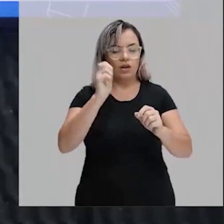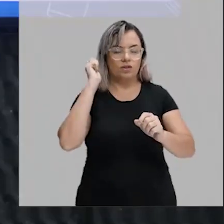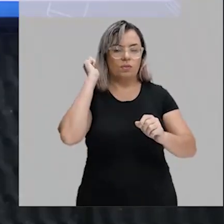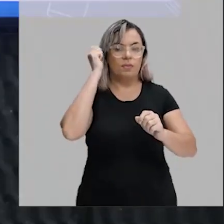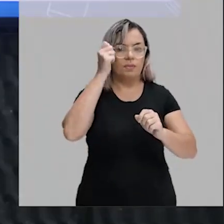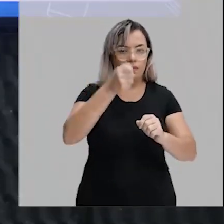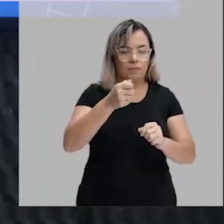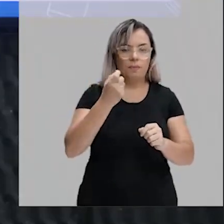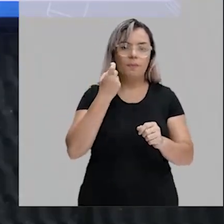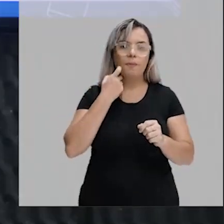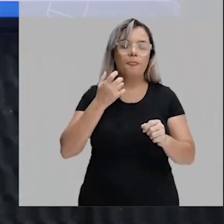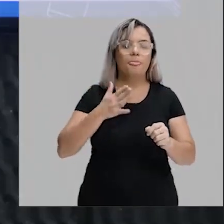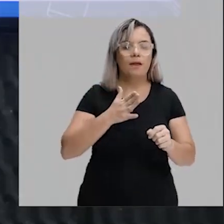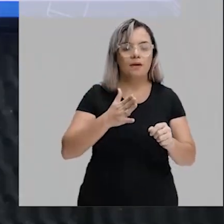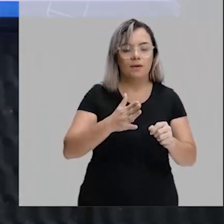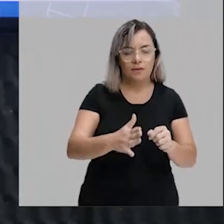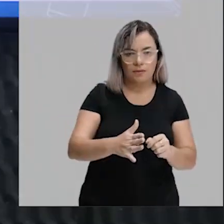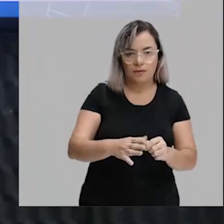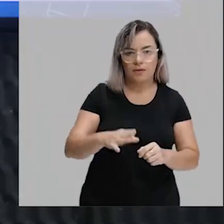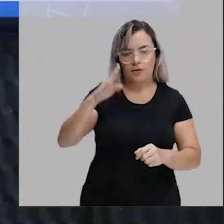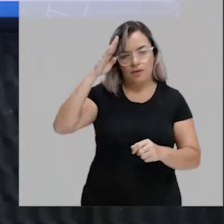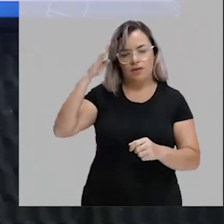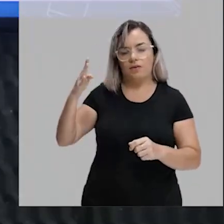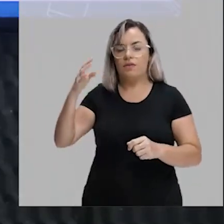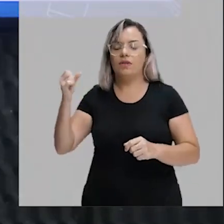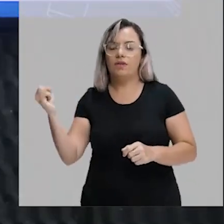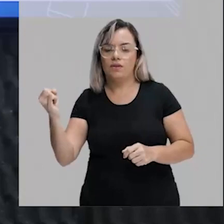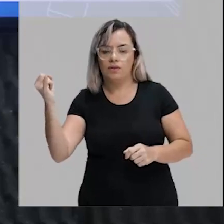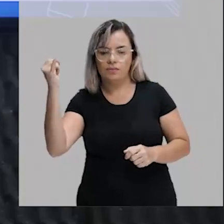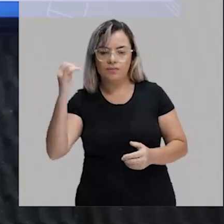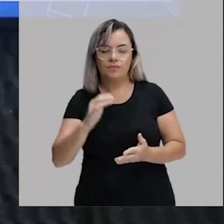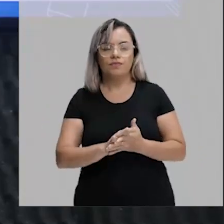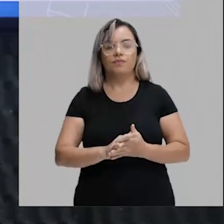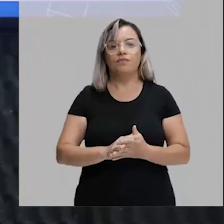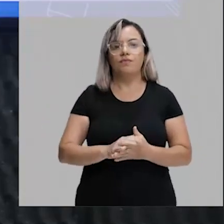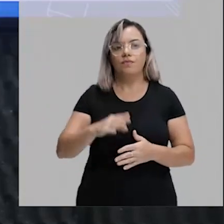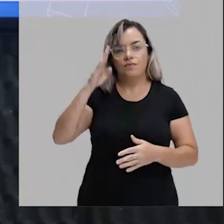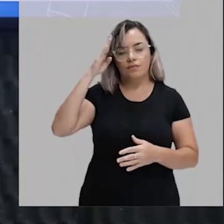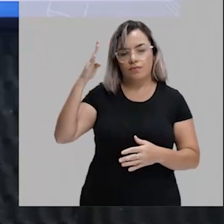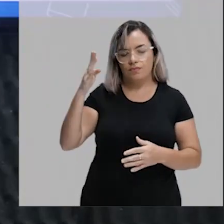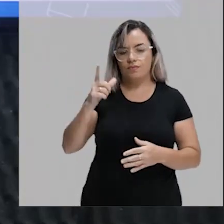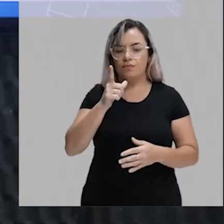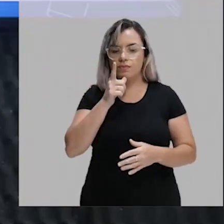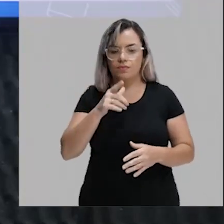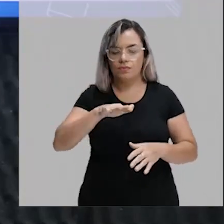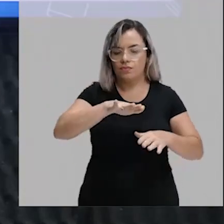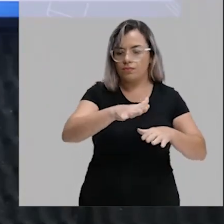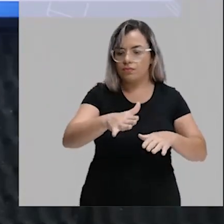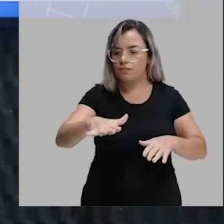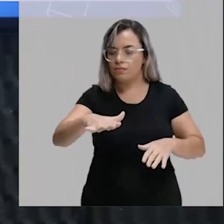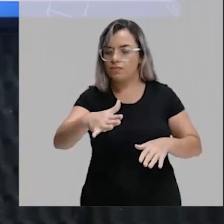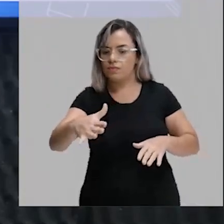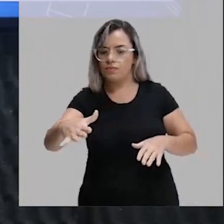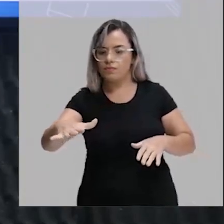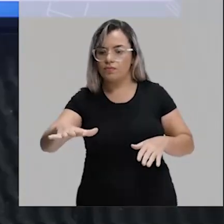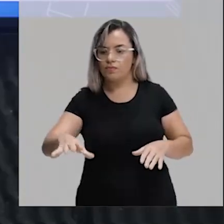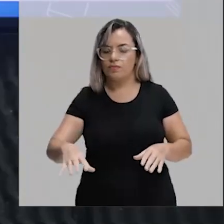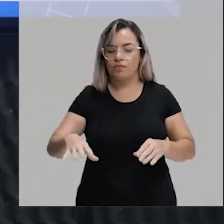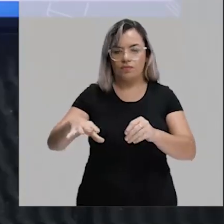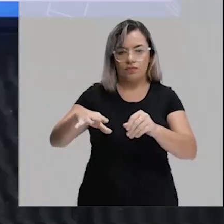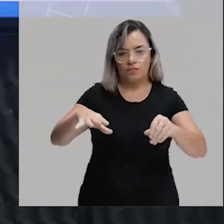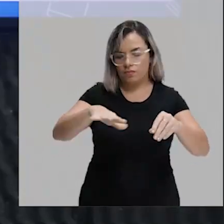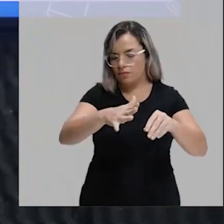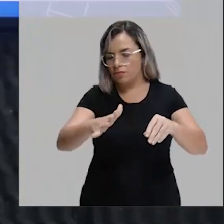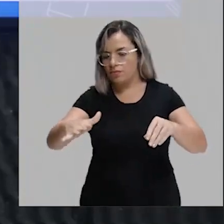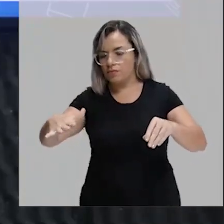sociedade, principalmente da área do litoral do território português, acaba sendo